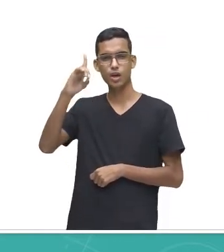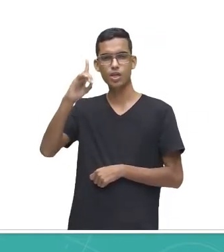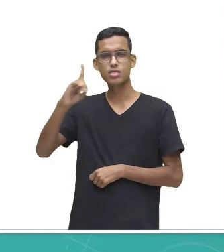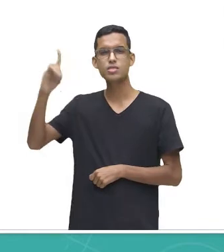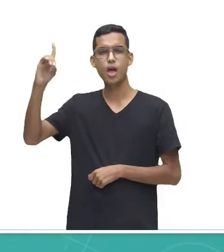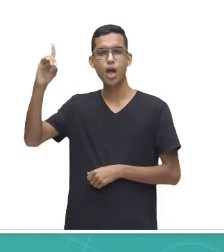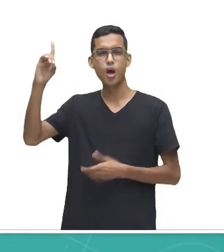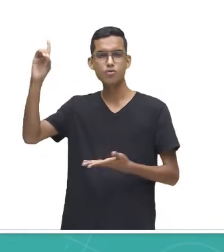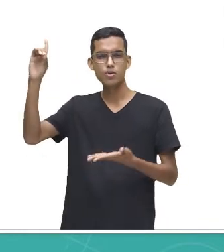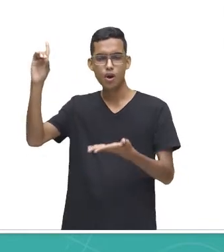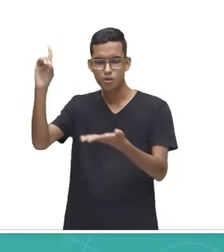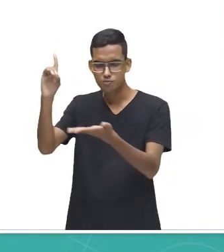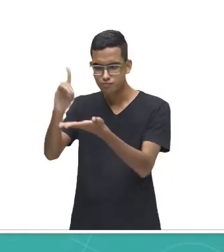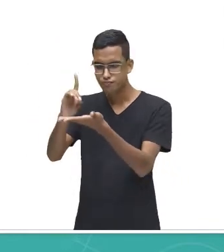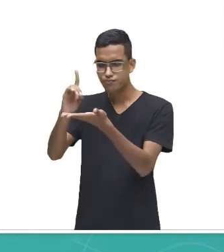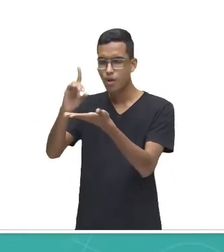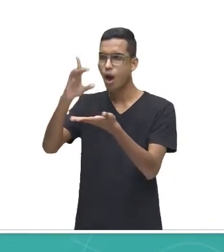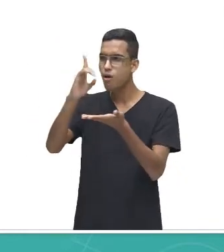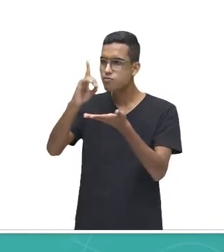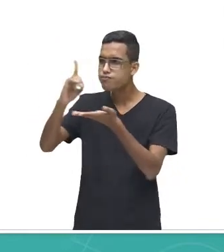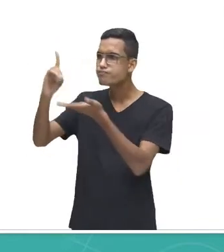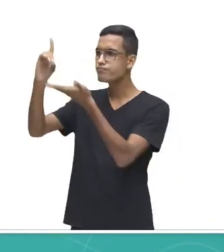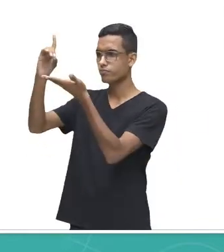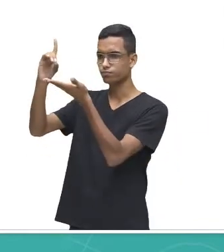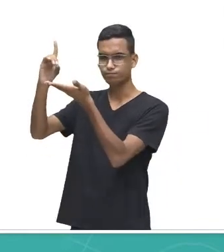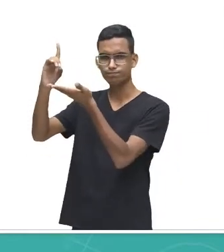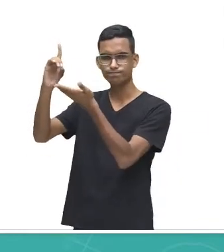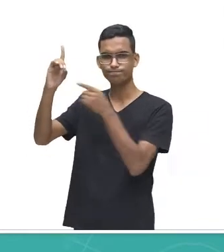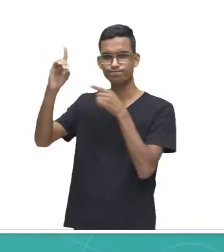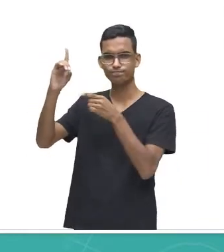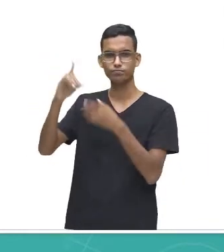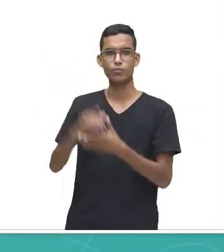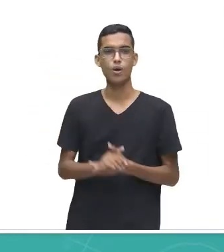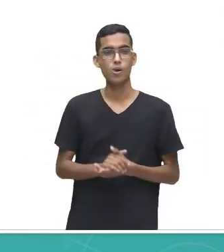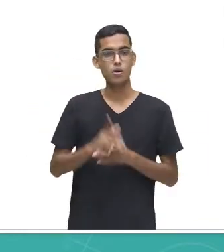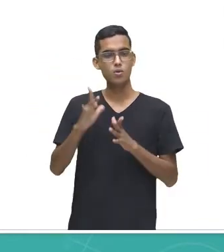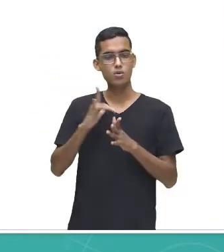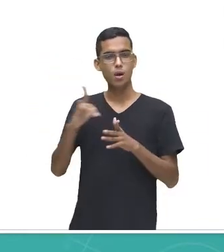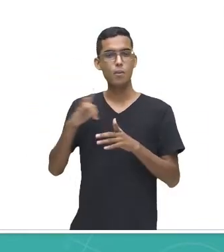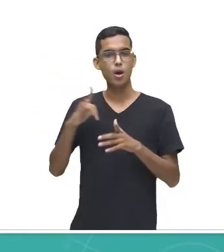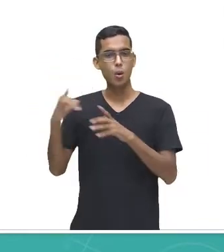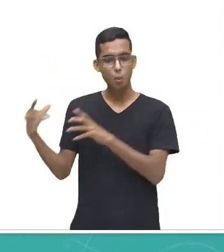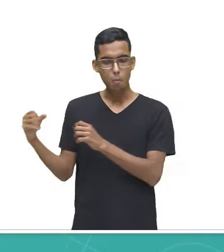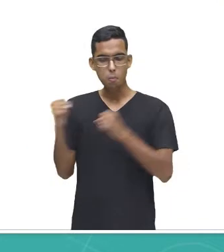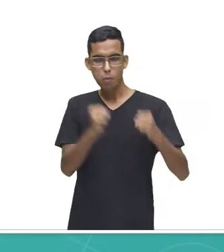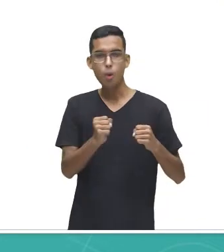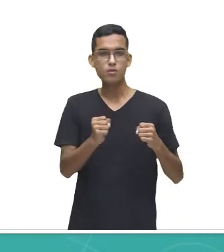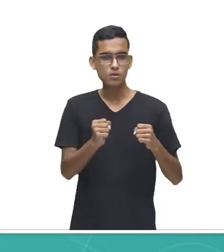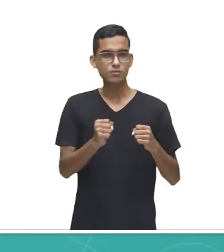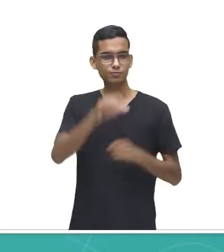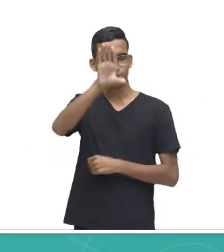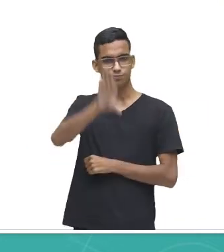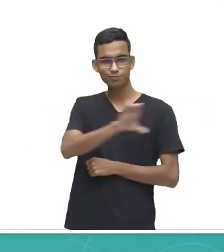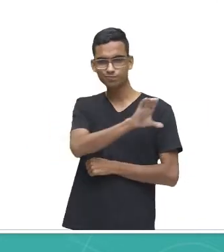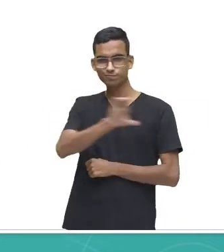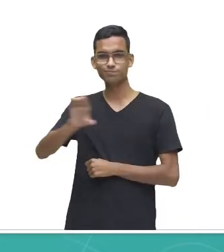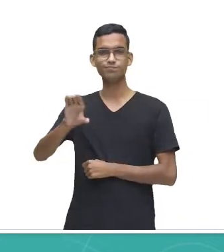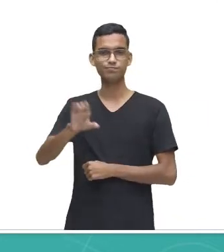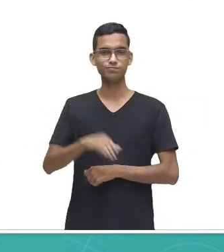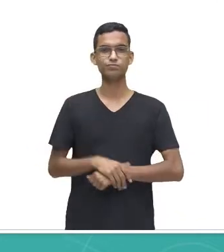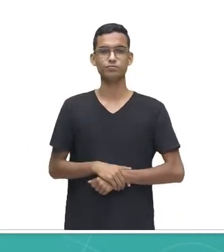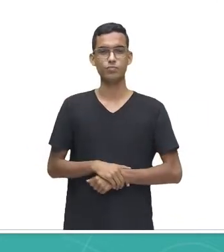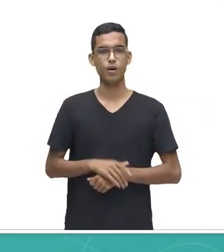sagrado, no advento do cristianismo, no poder da Igreja Católica Romana, mas também naquela dimensão